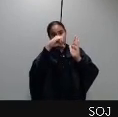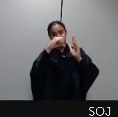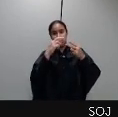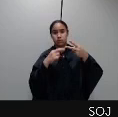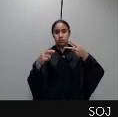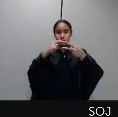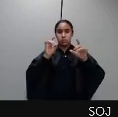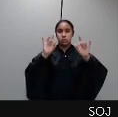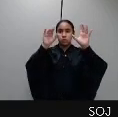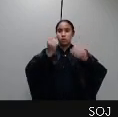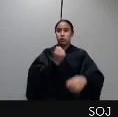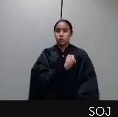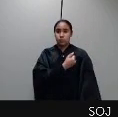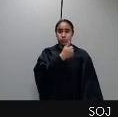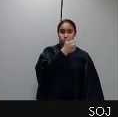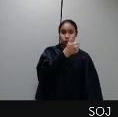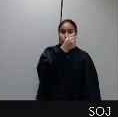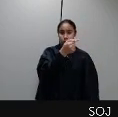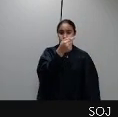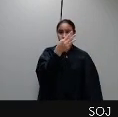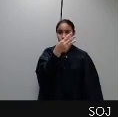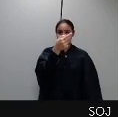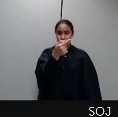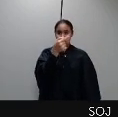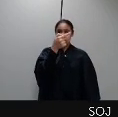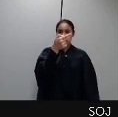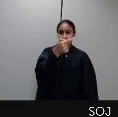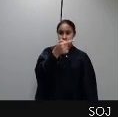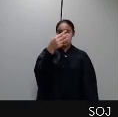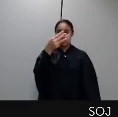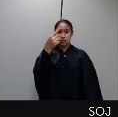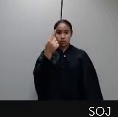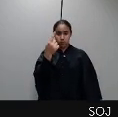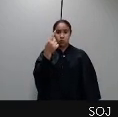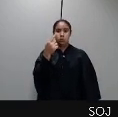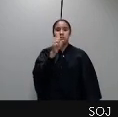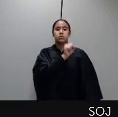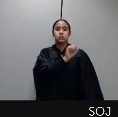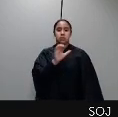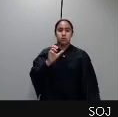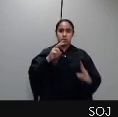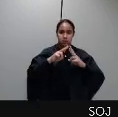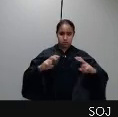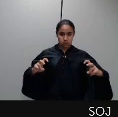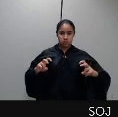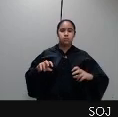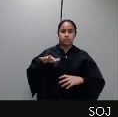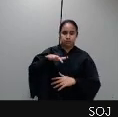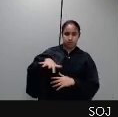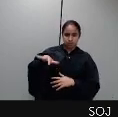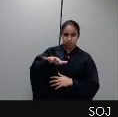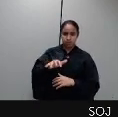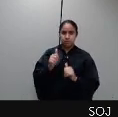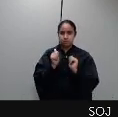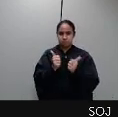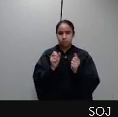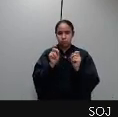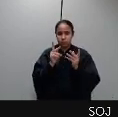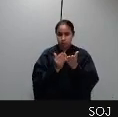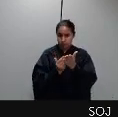número 1 milhão 737 1731 do de Santa Catarina